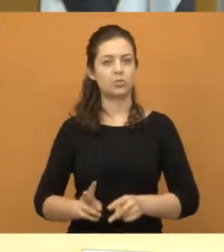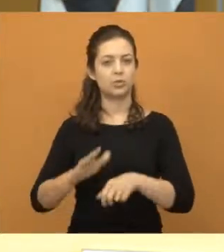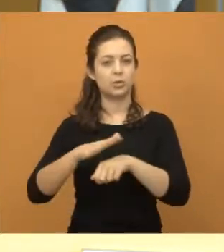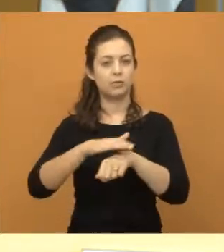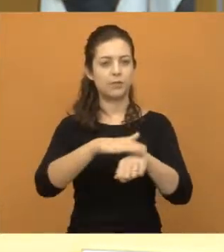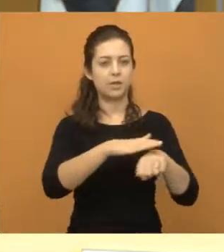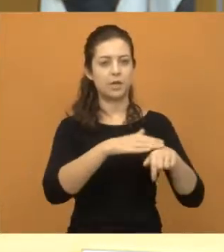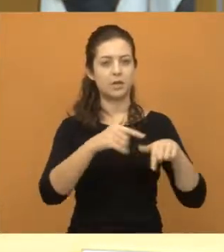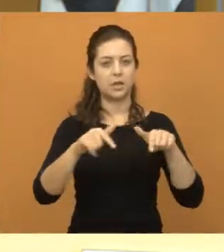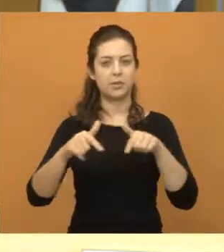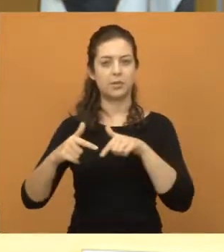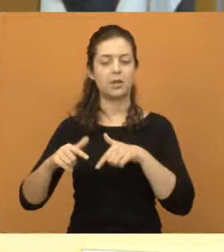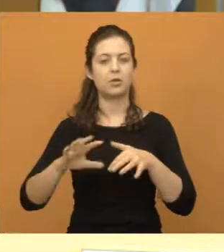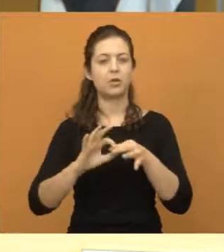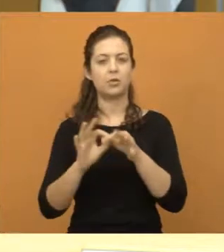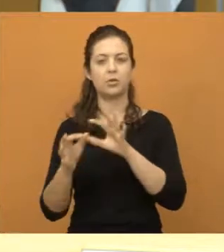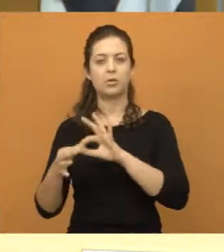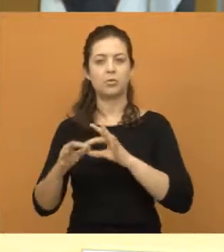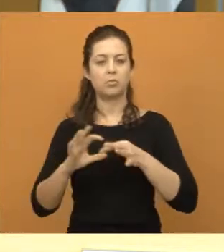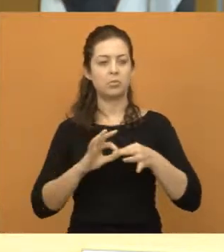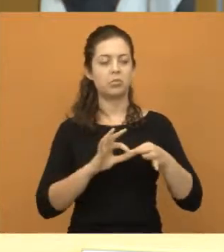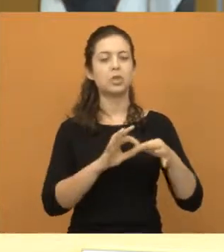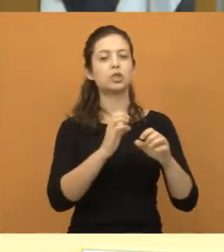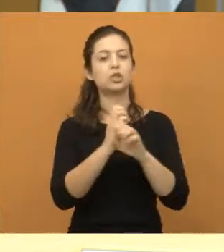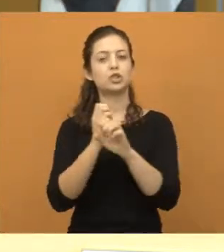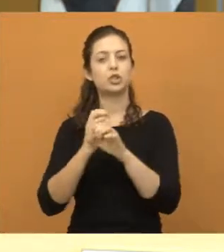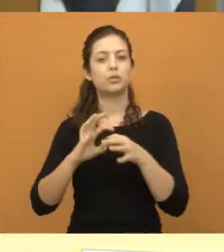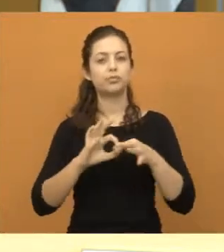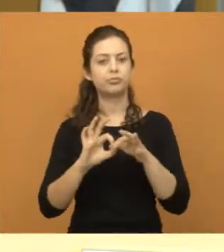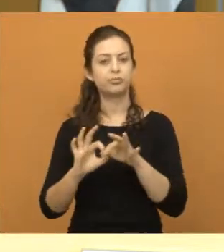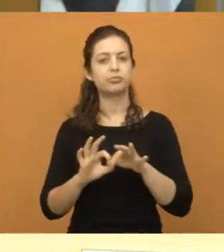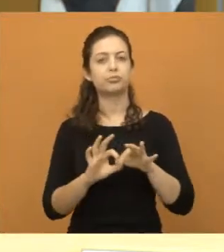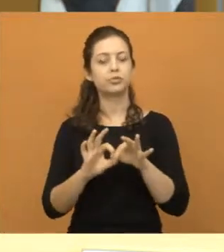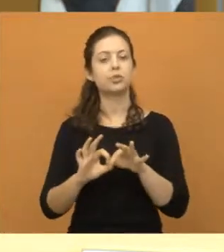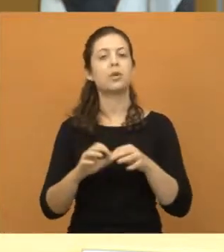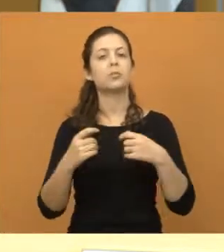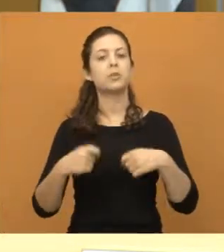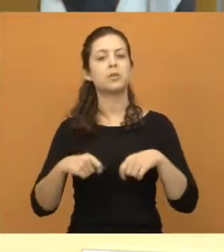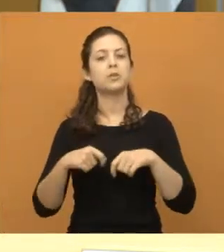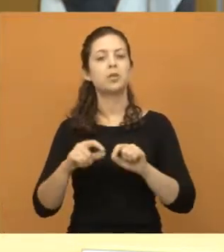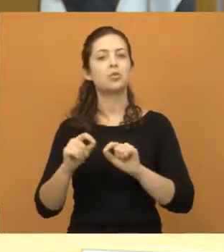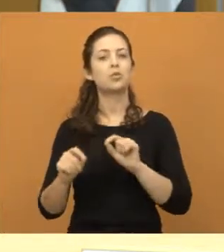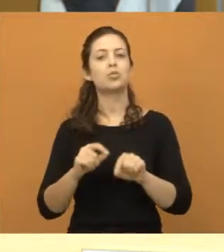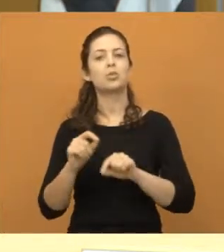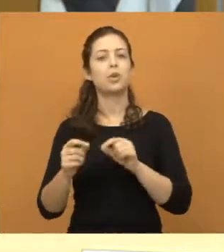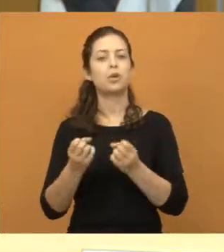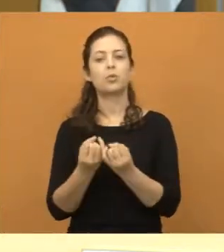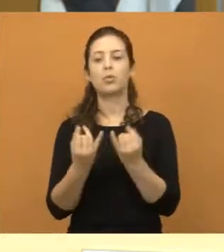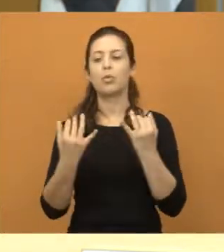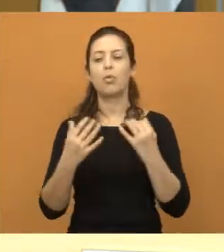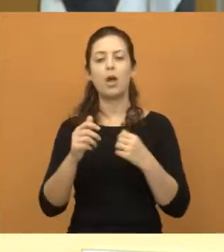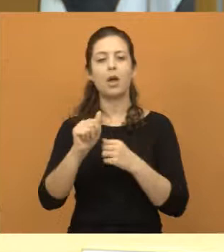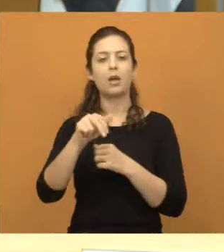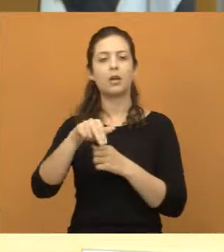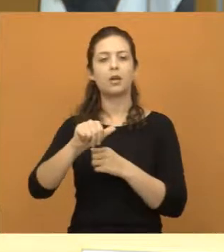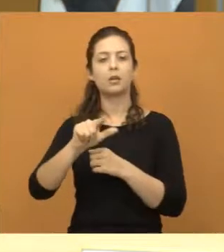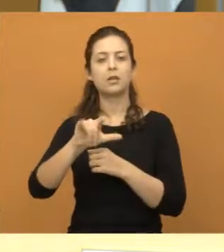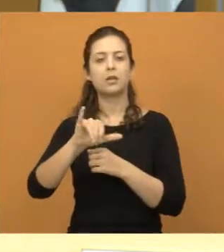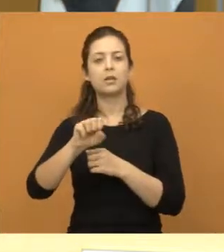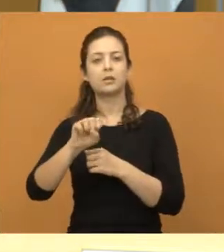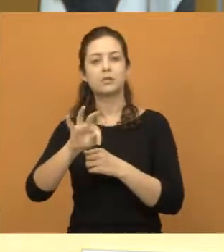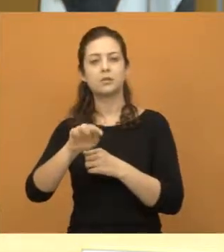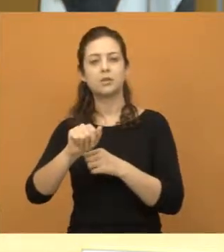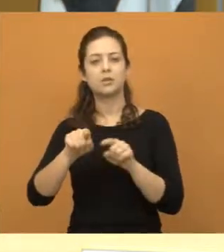execução. Conjuntamente com o trabalho dos engenheiros, faz-se necessário o aumento da quantidade de analistas de